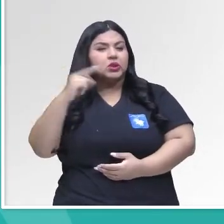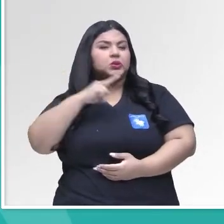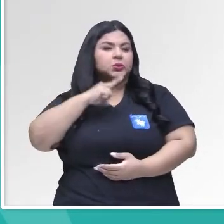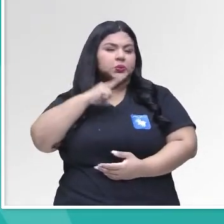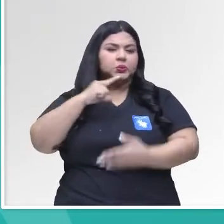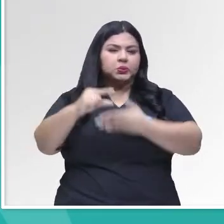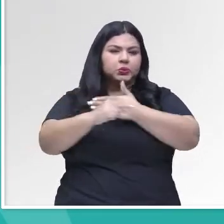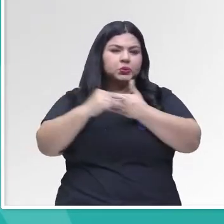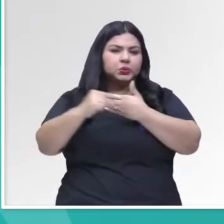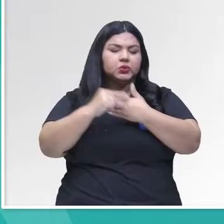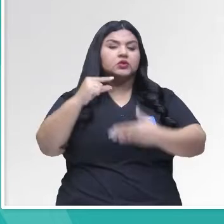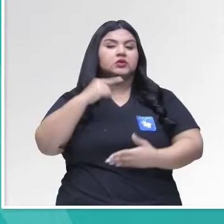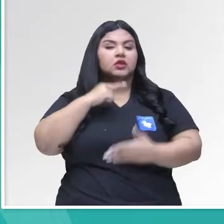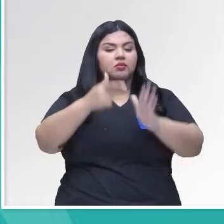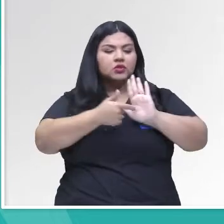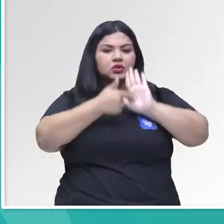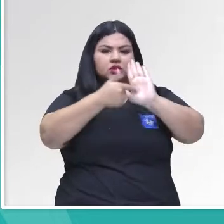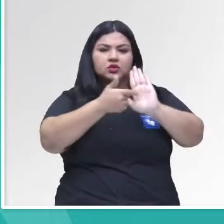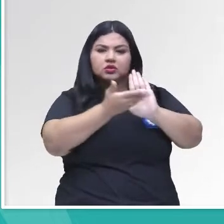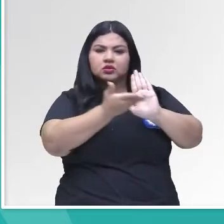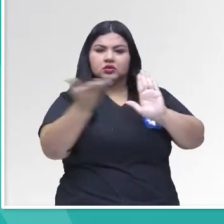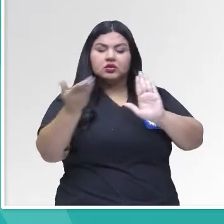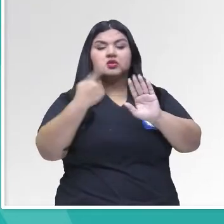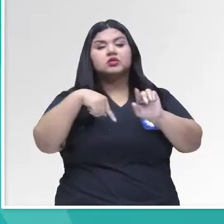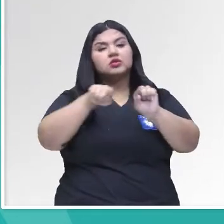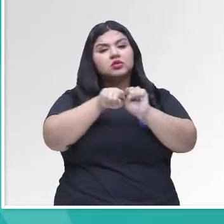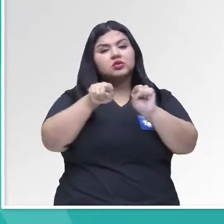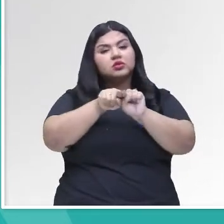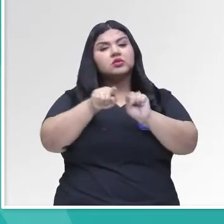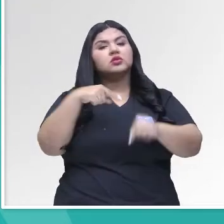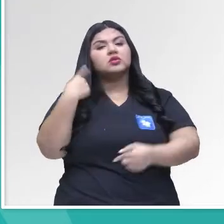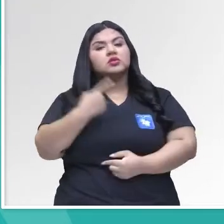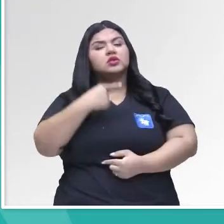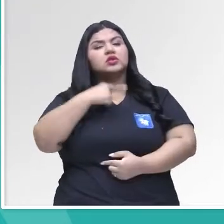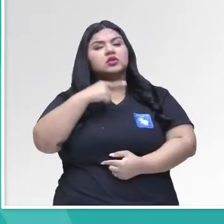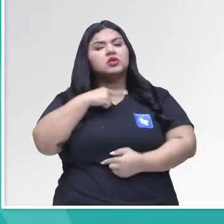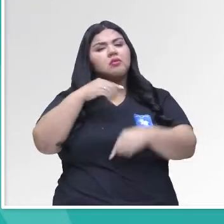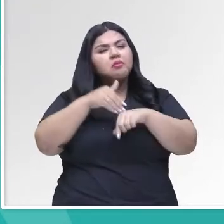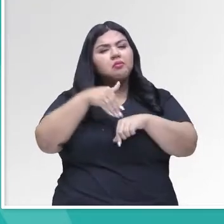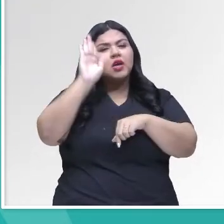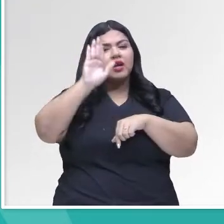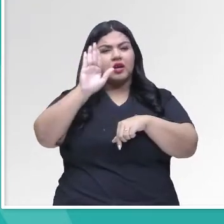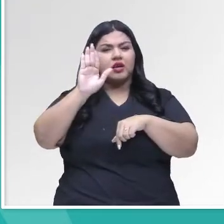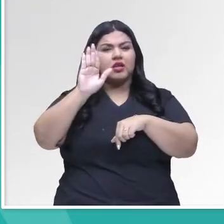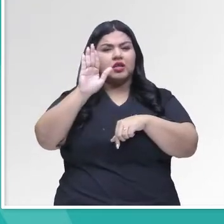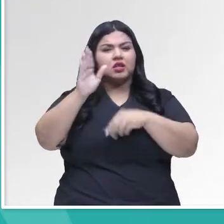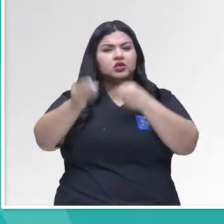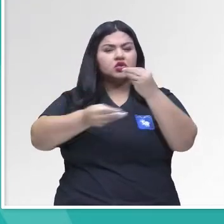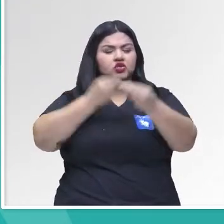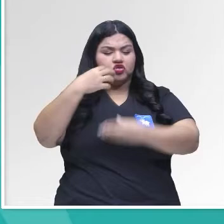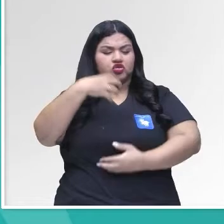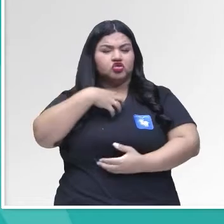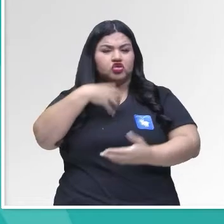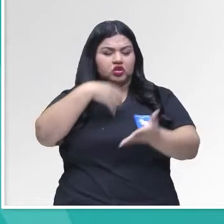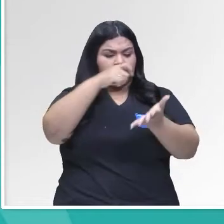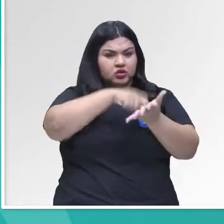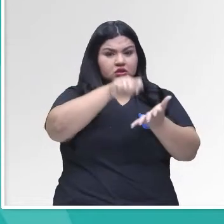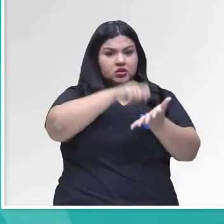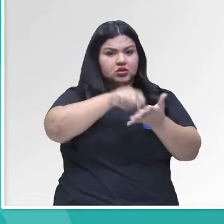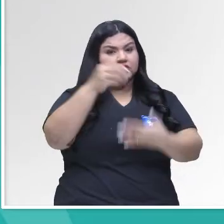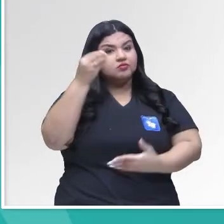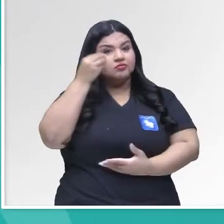estamos apresentando o livro e também nós temos um pouco mais sobre ele de forma escrita.